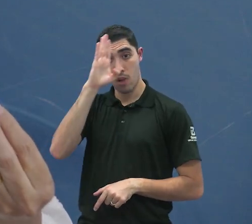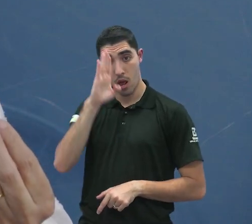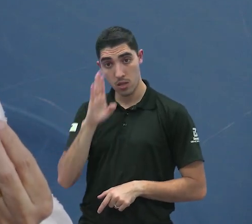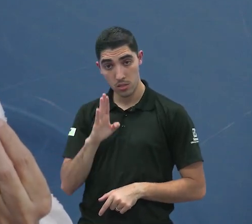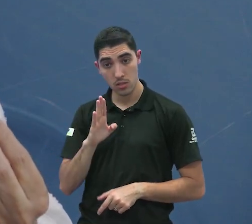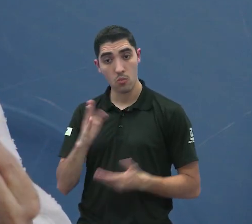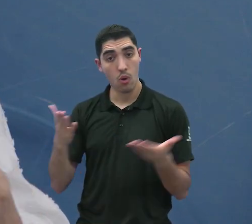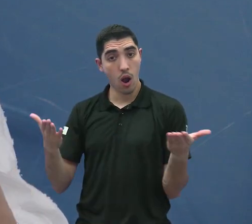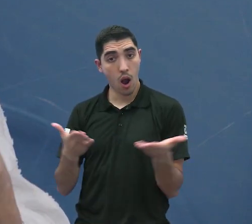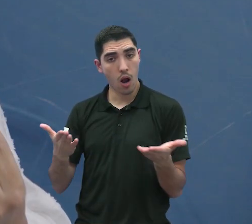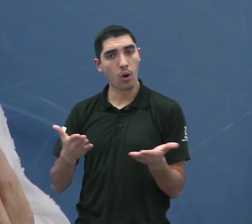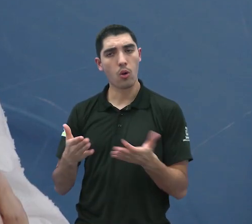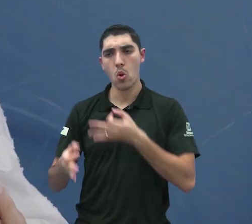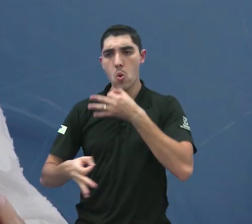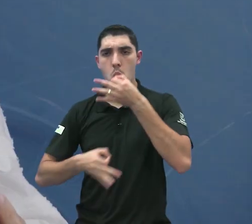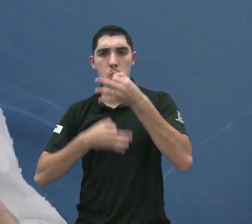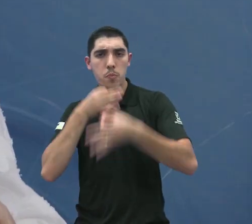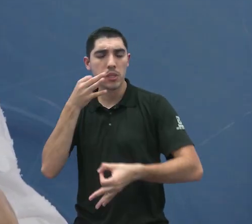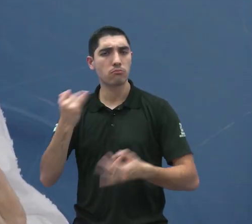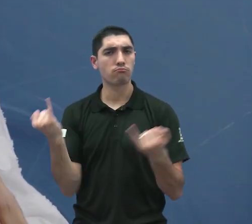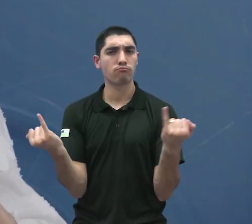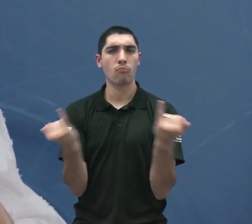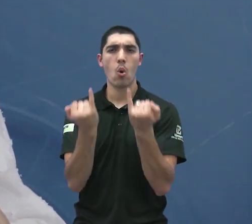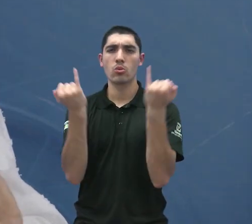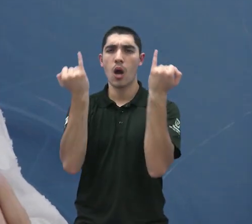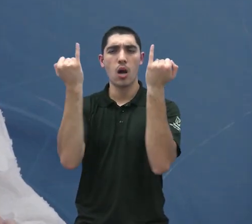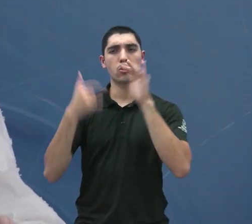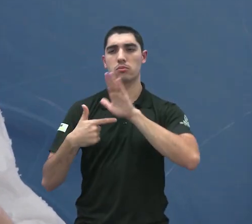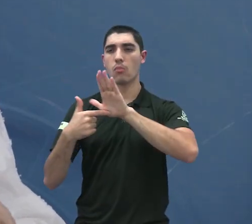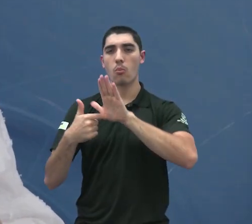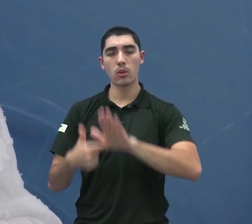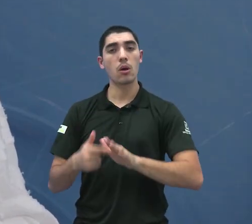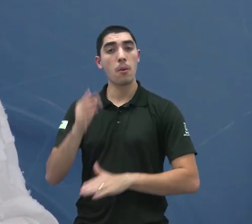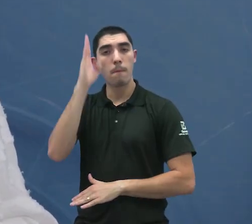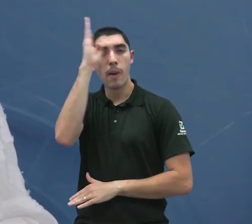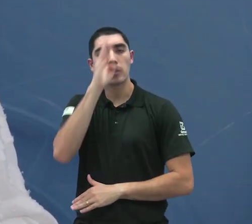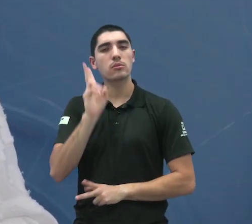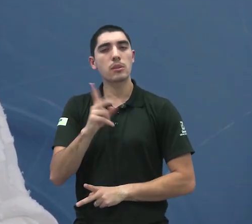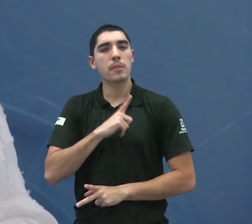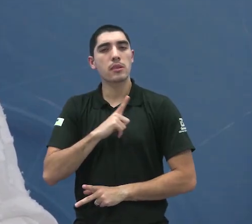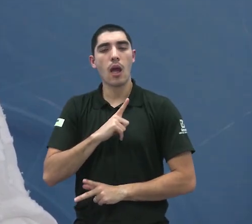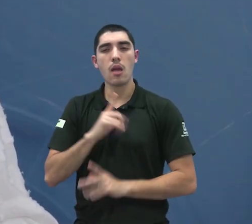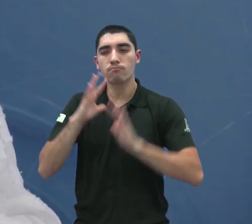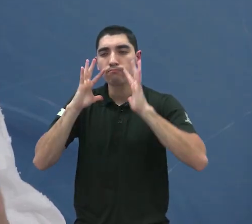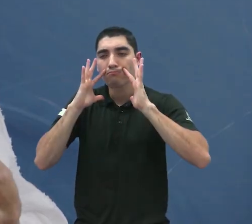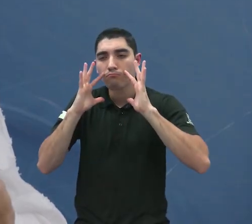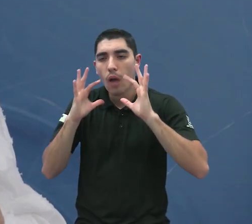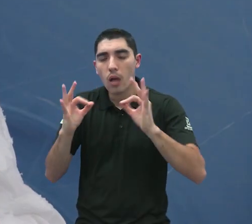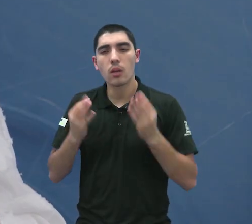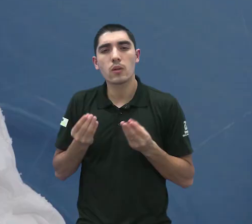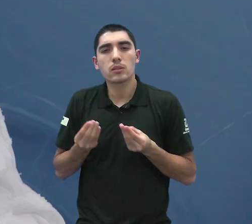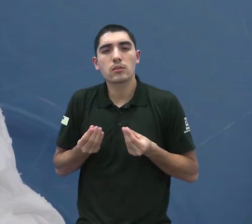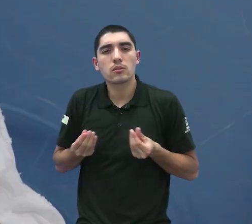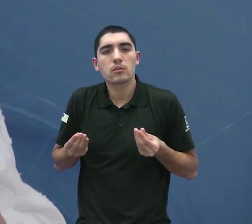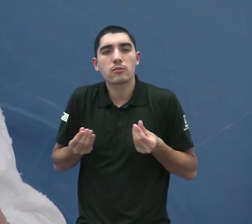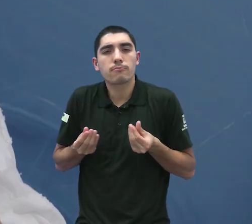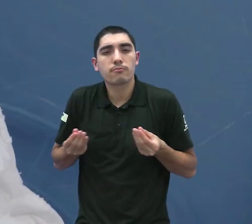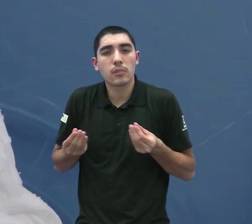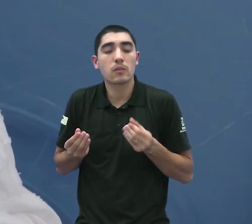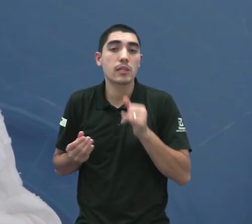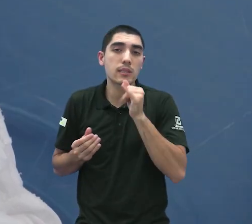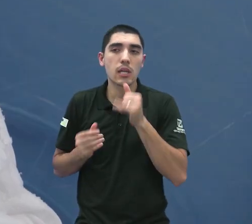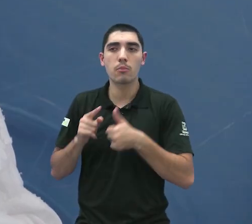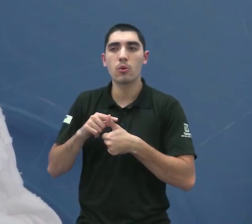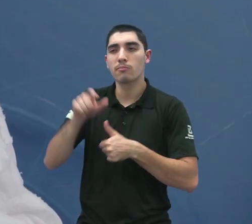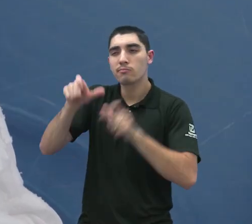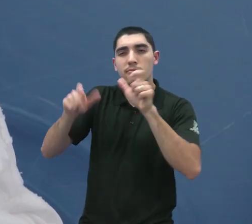essas reuniões coisas extremamente importantes, ele está se mostrando sensível, né, a questões relacionadas aos